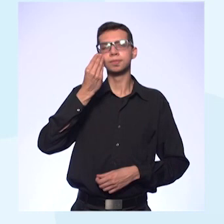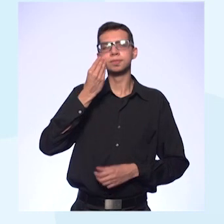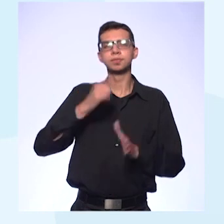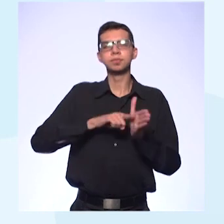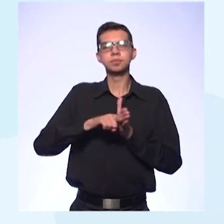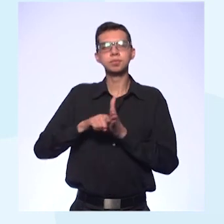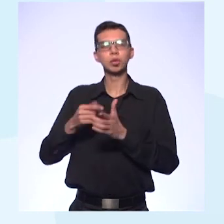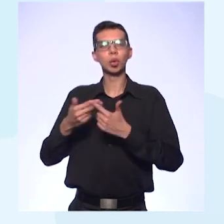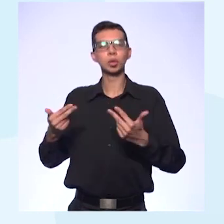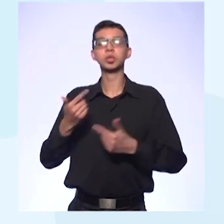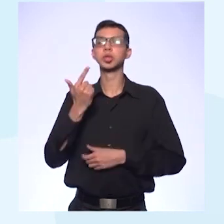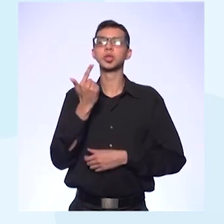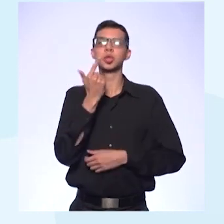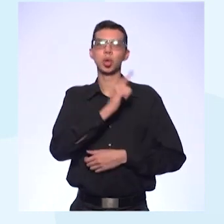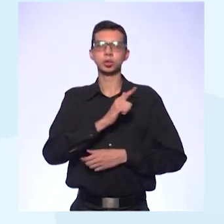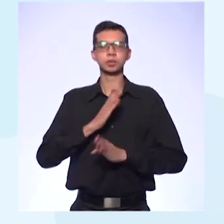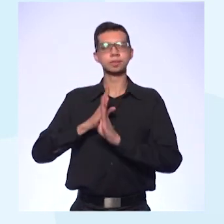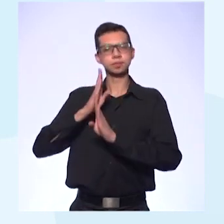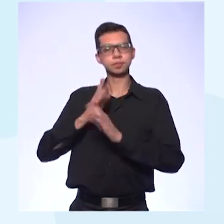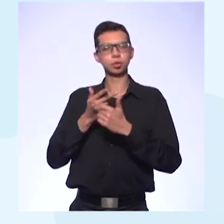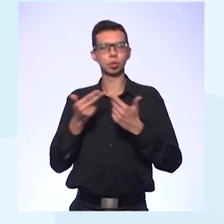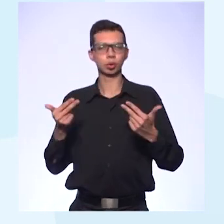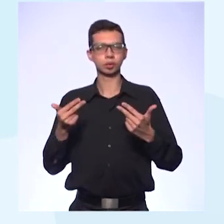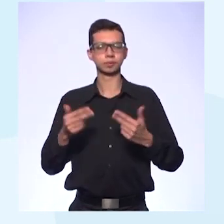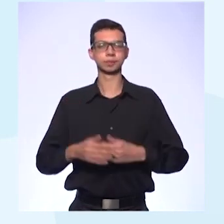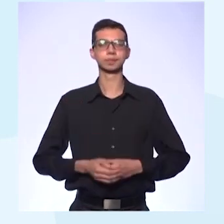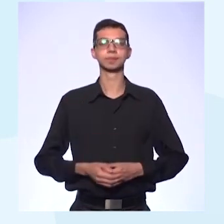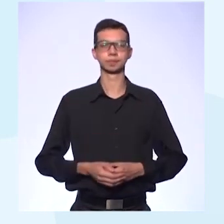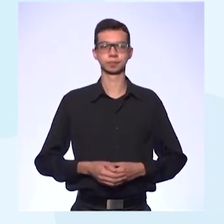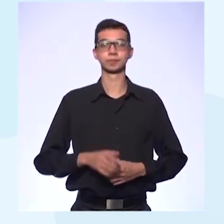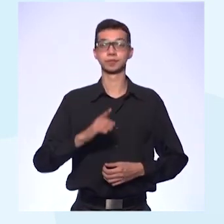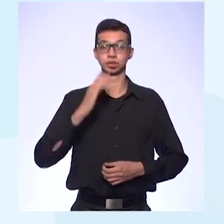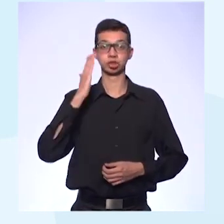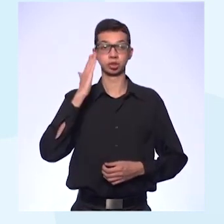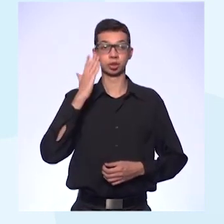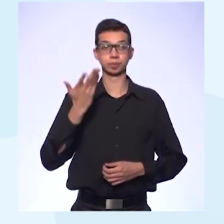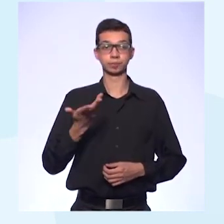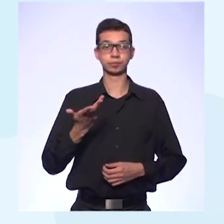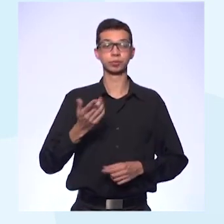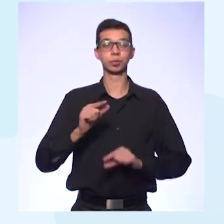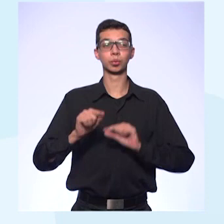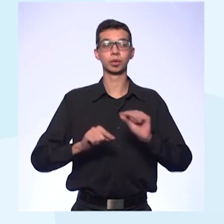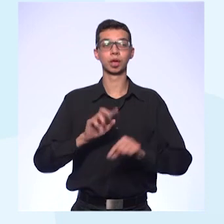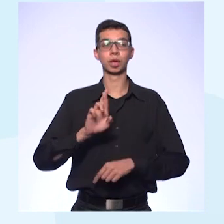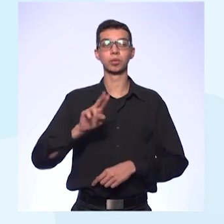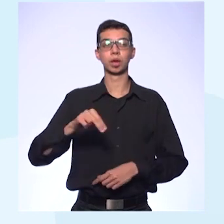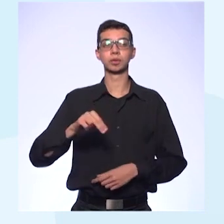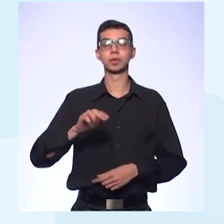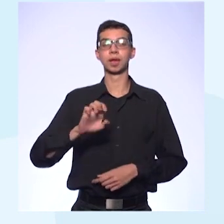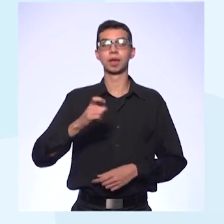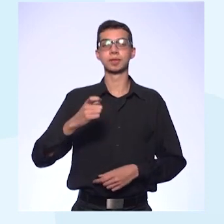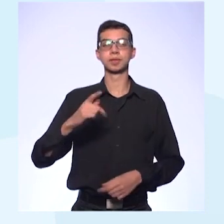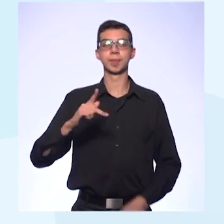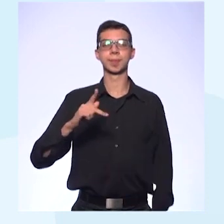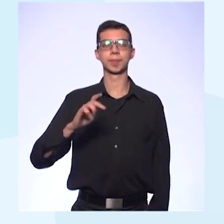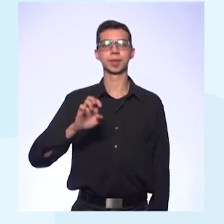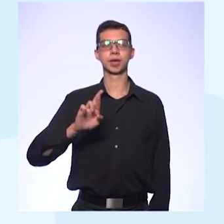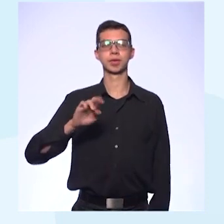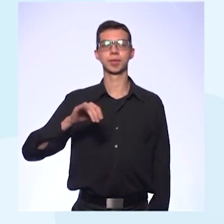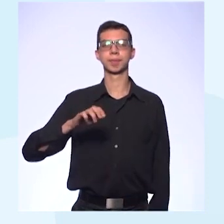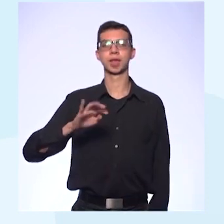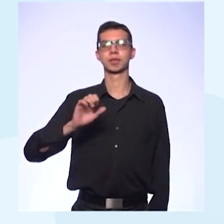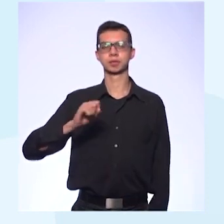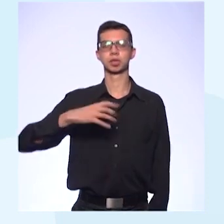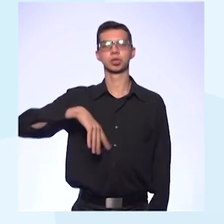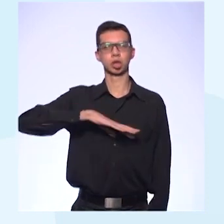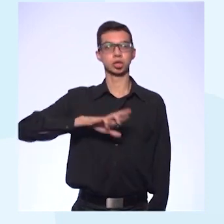encontrarmos resultados. Então, vocês já entenderam que essa parte, we run experiments, você vai traduzir como nós fazemos experimentos, não vai ser nós